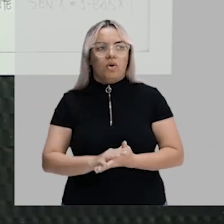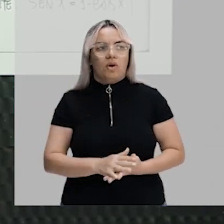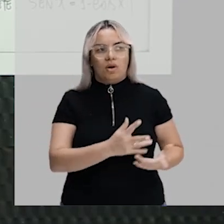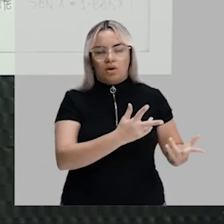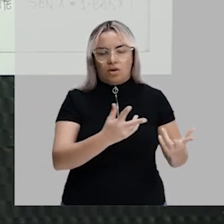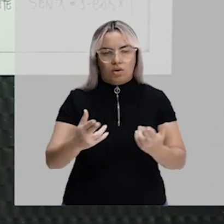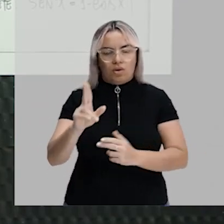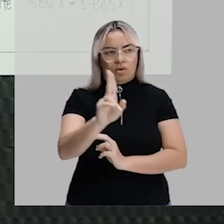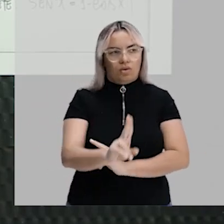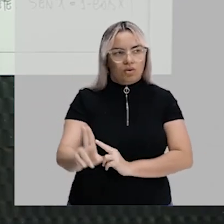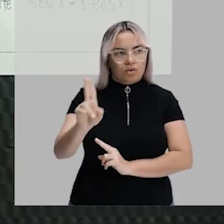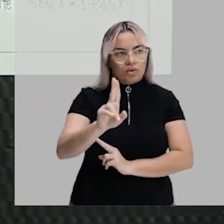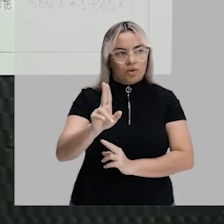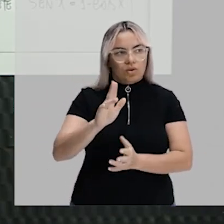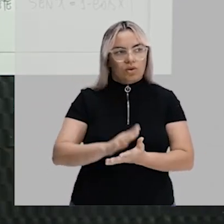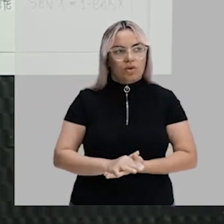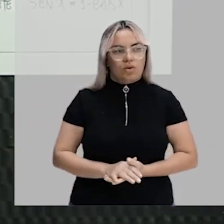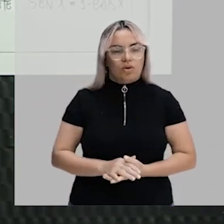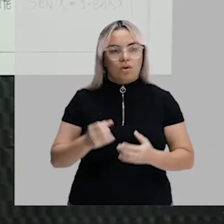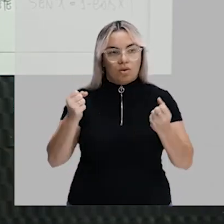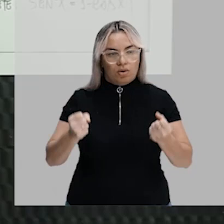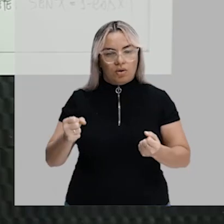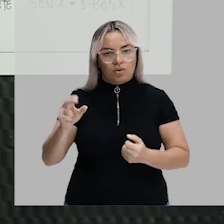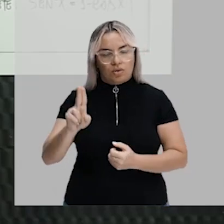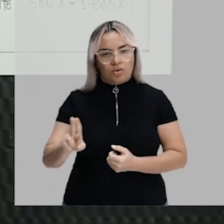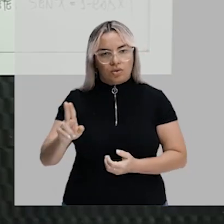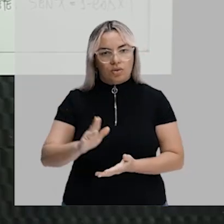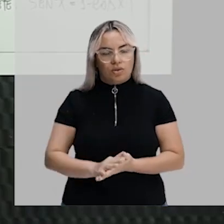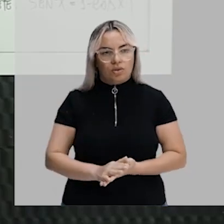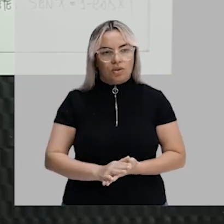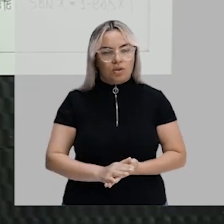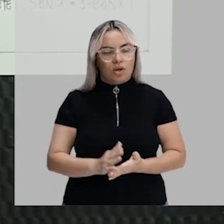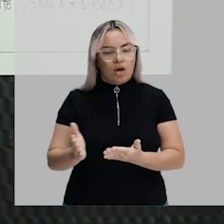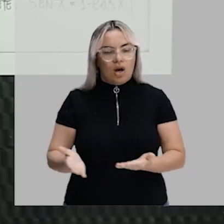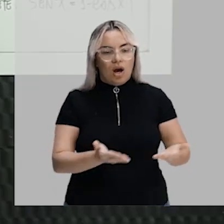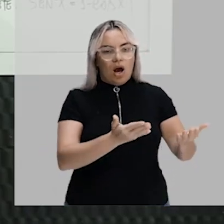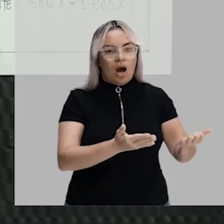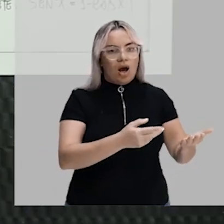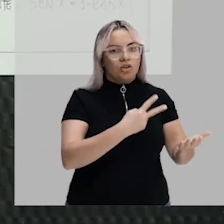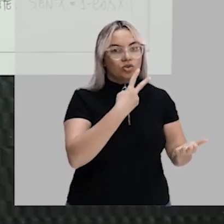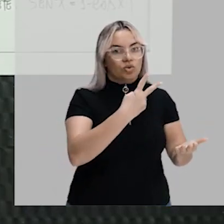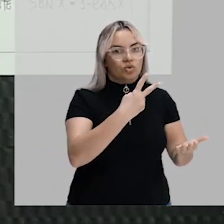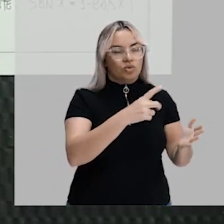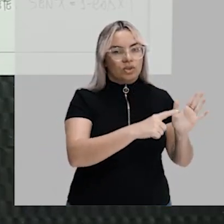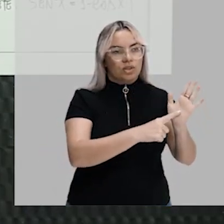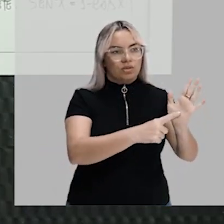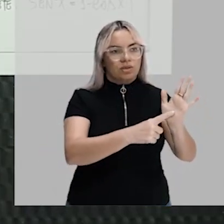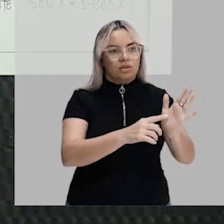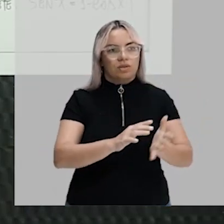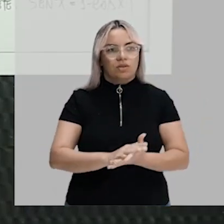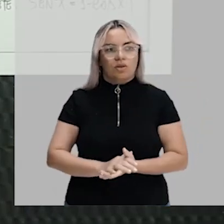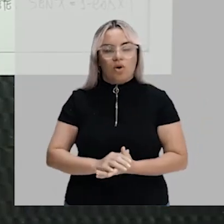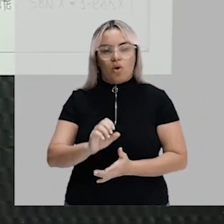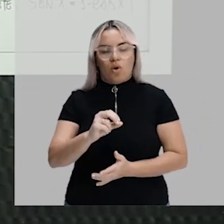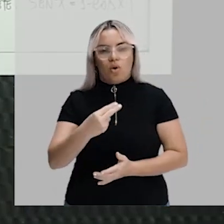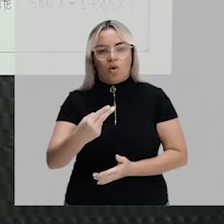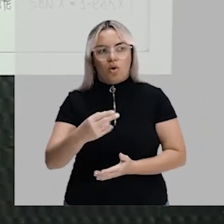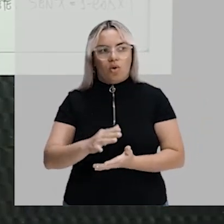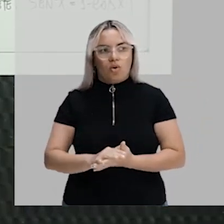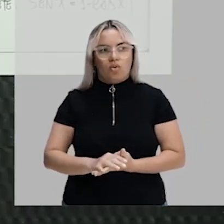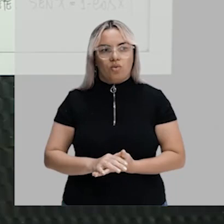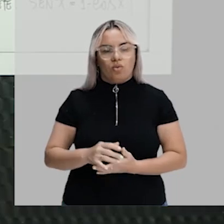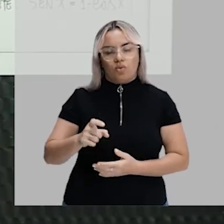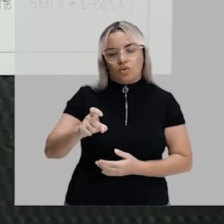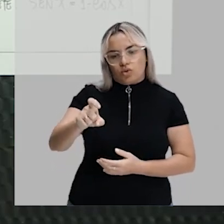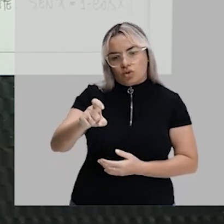mesma coisa ou x vai ser igual aqui ó pi - ala